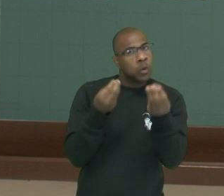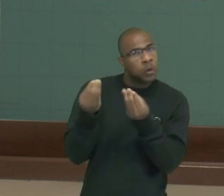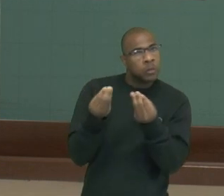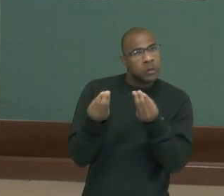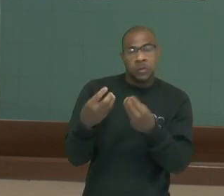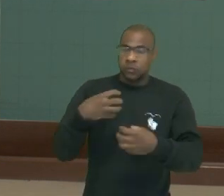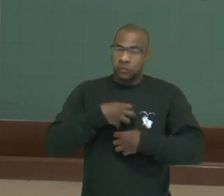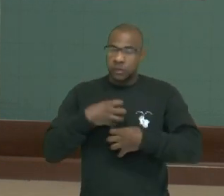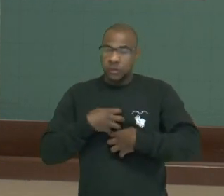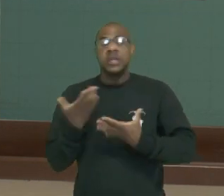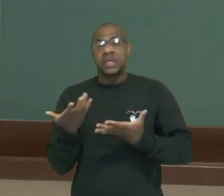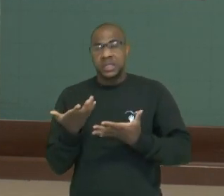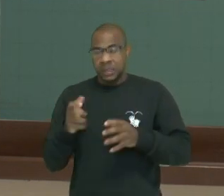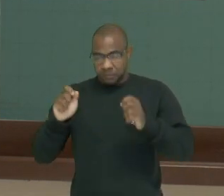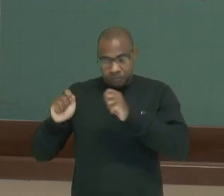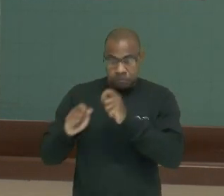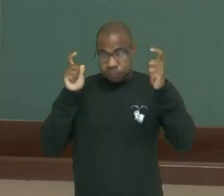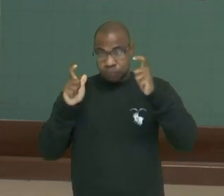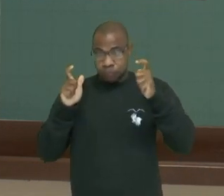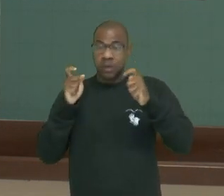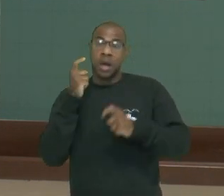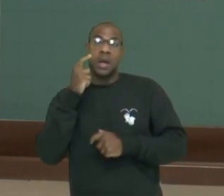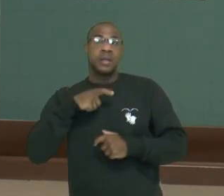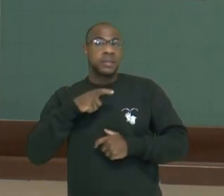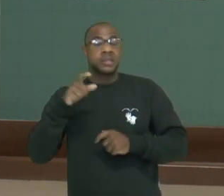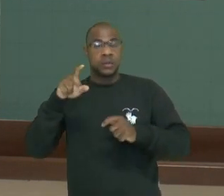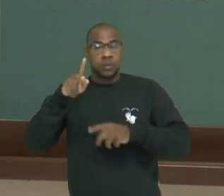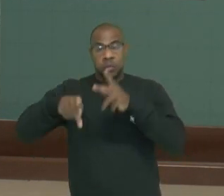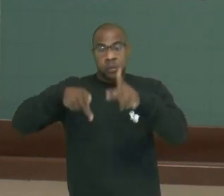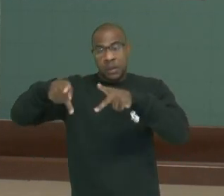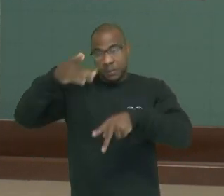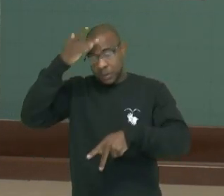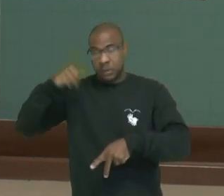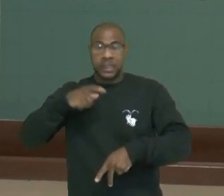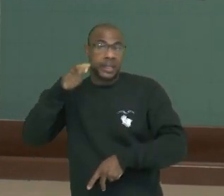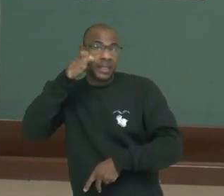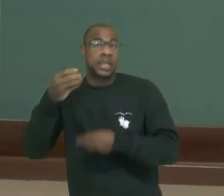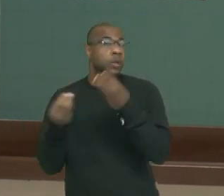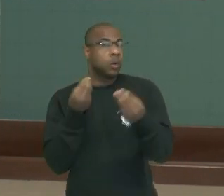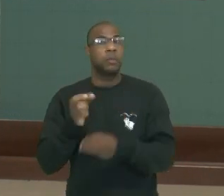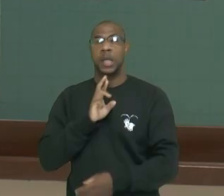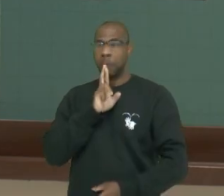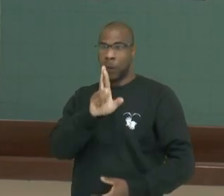que desperte mesmo a curiosidade do leitor. Responda.